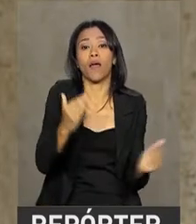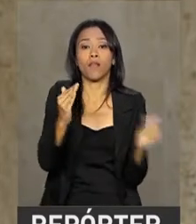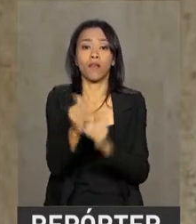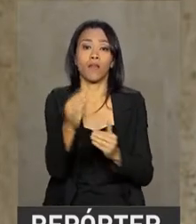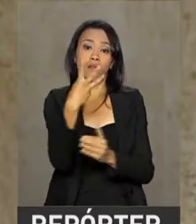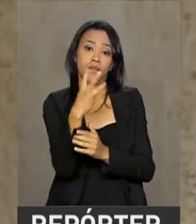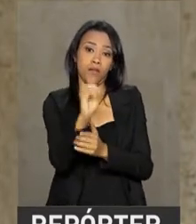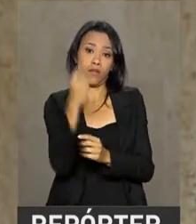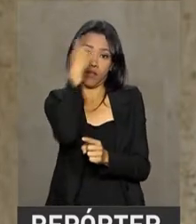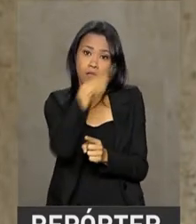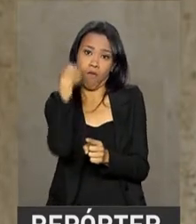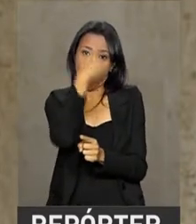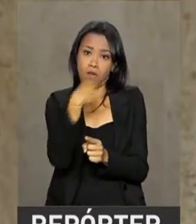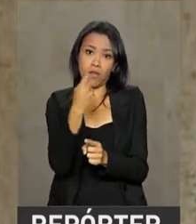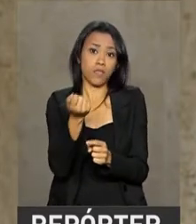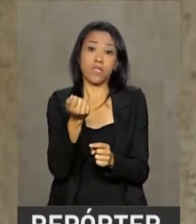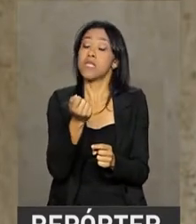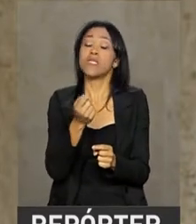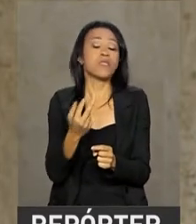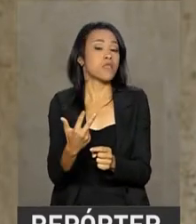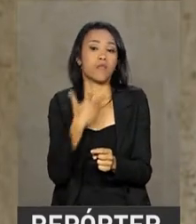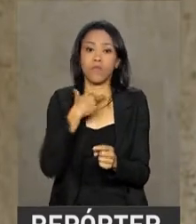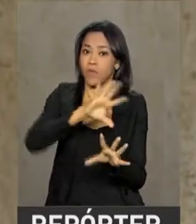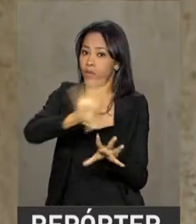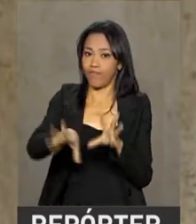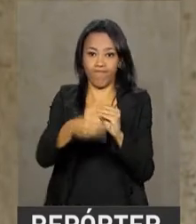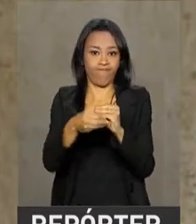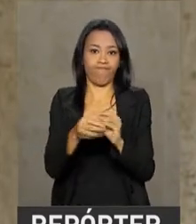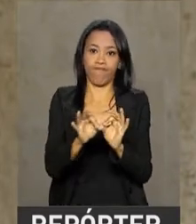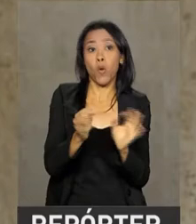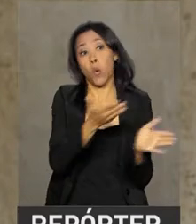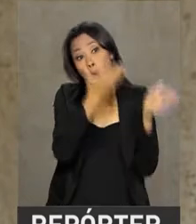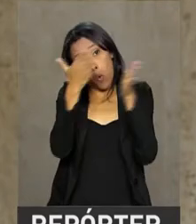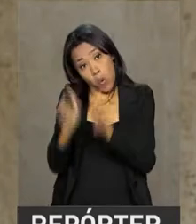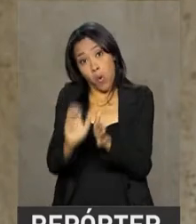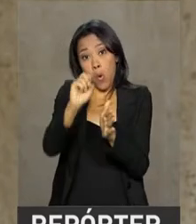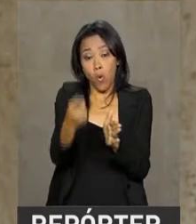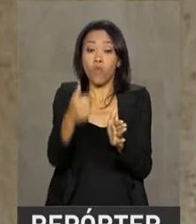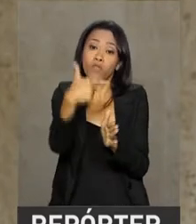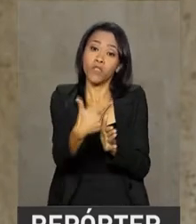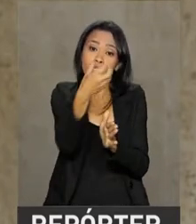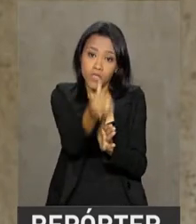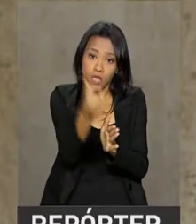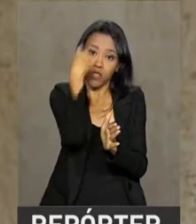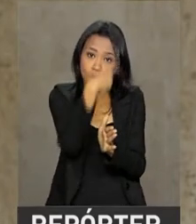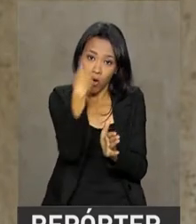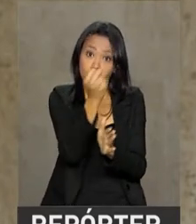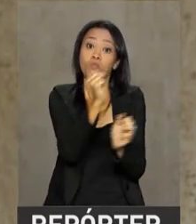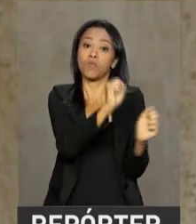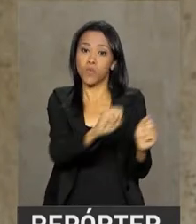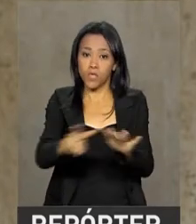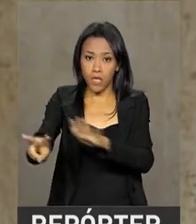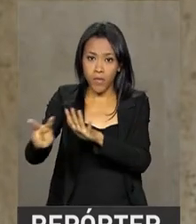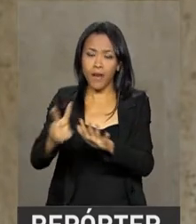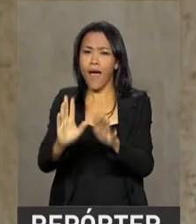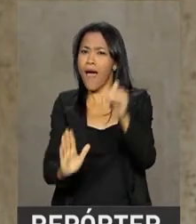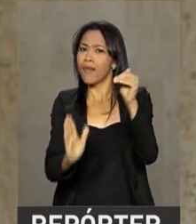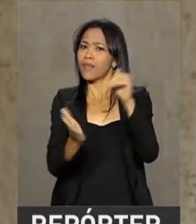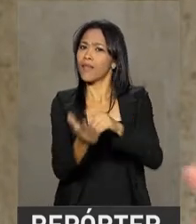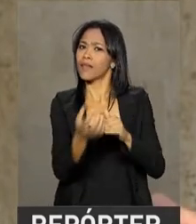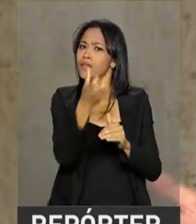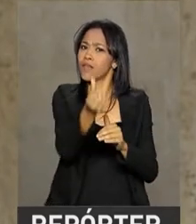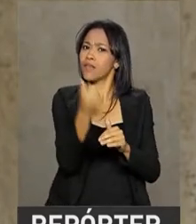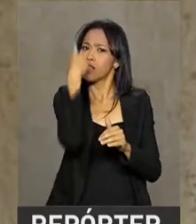sem possibilidades de horas extras outra opção é de 26 horas por semana com até seis horas